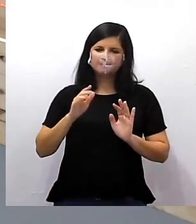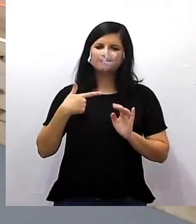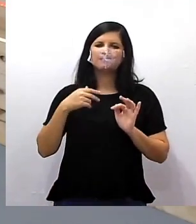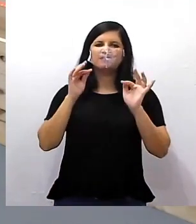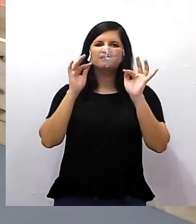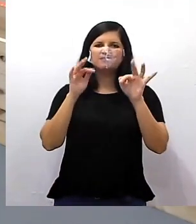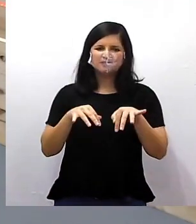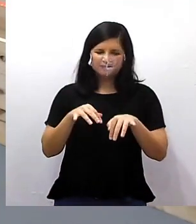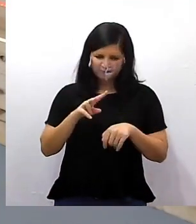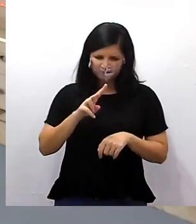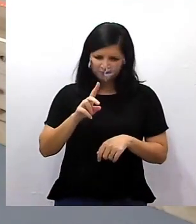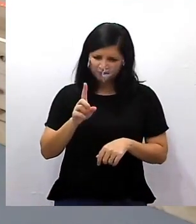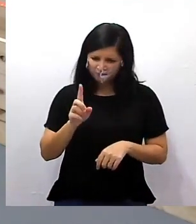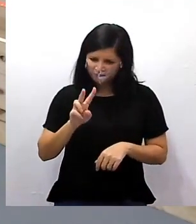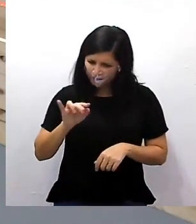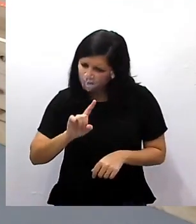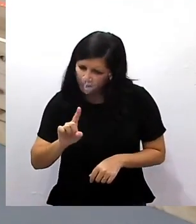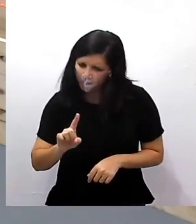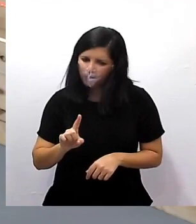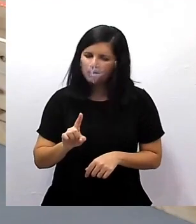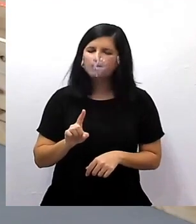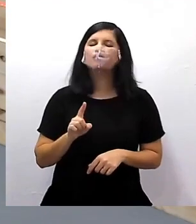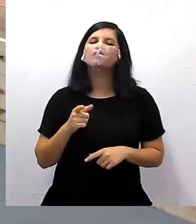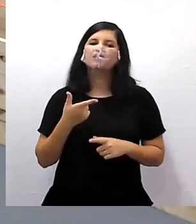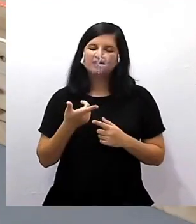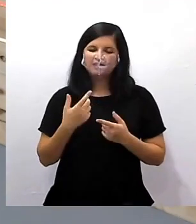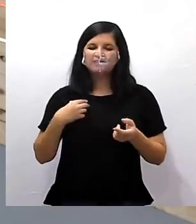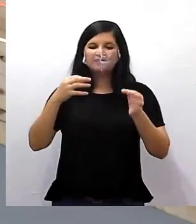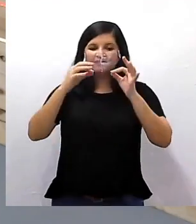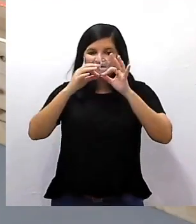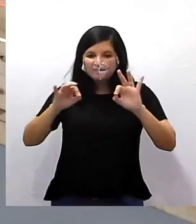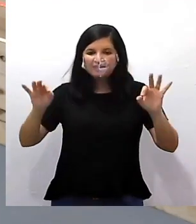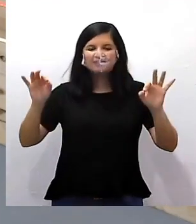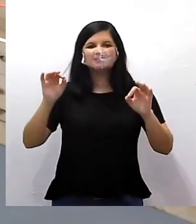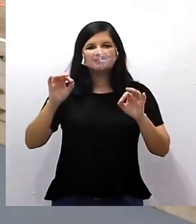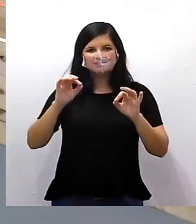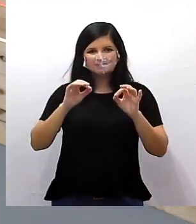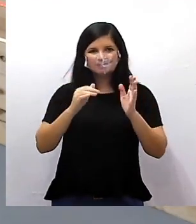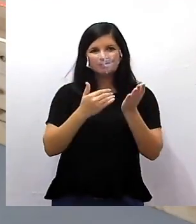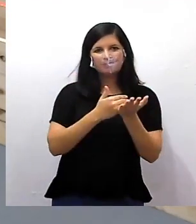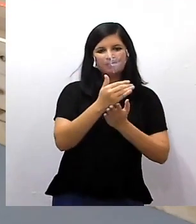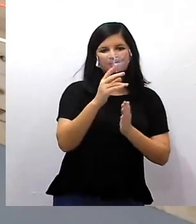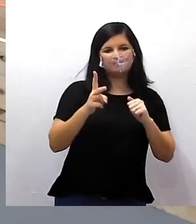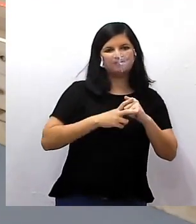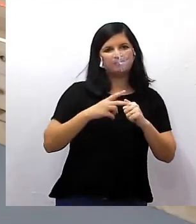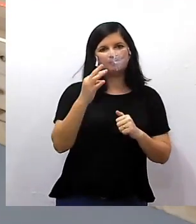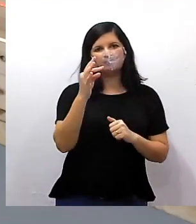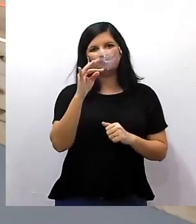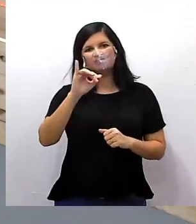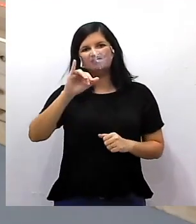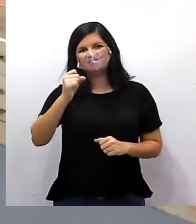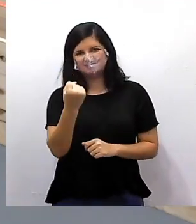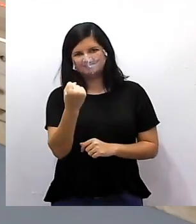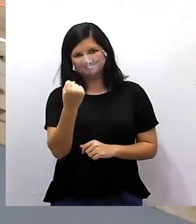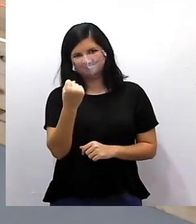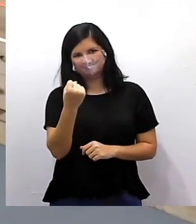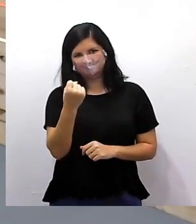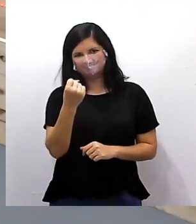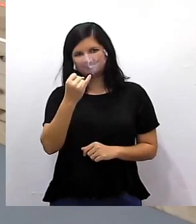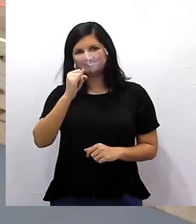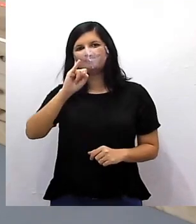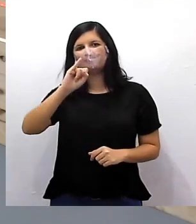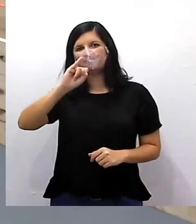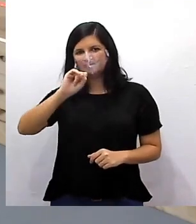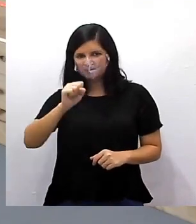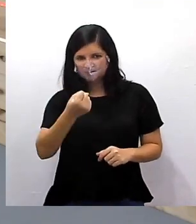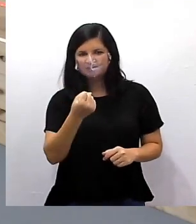quero dizer assim, ela não vai, tá? Aí observa, na tua oração inicial a gente tem a presença do teu verbo to be, do is. Esse is, ele